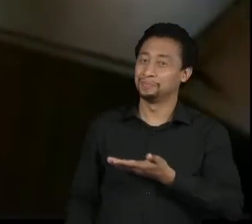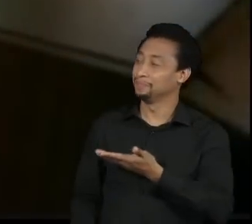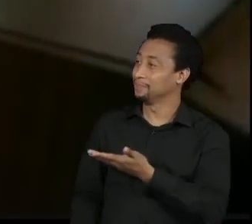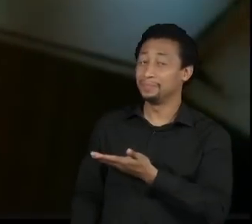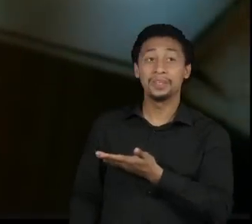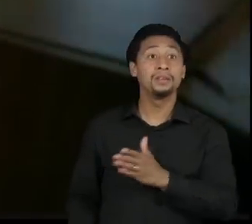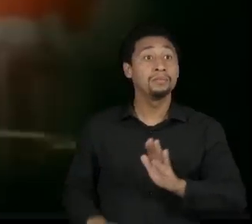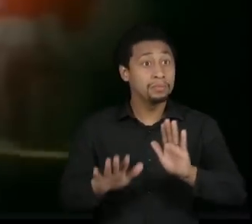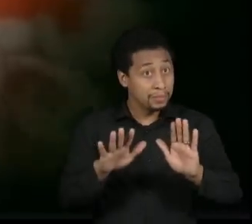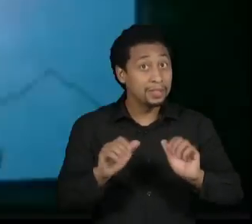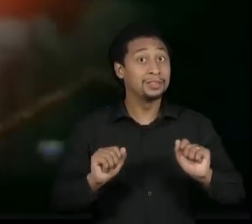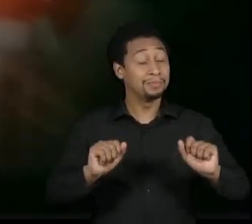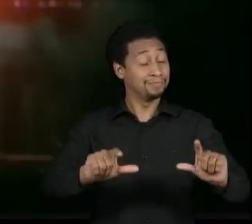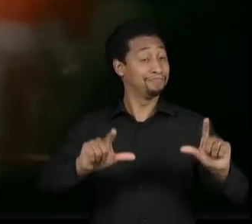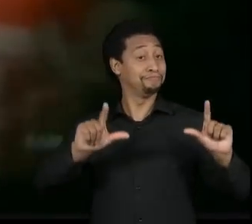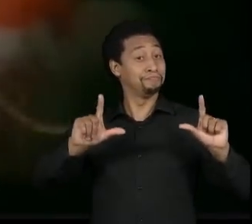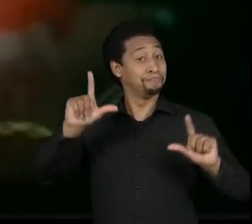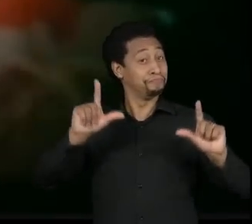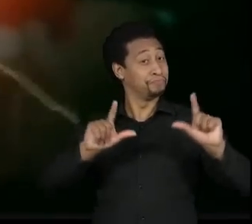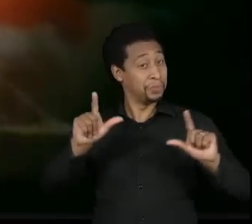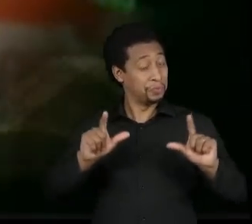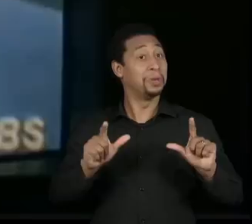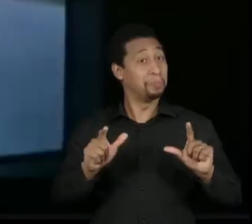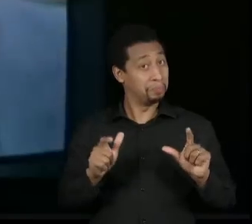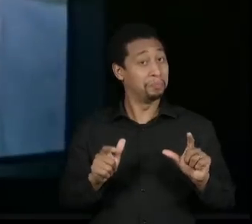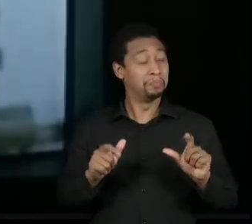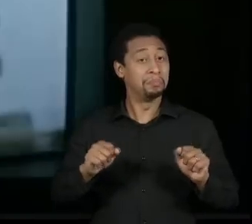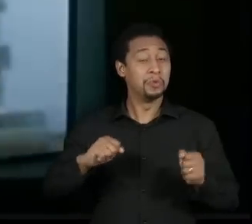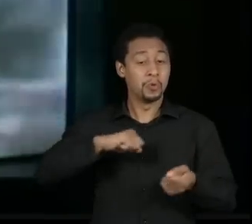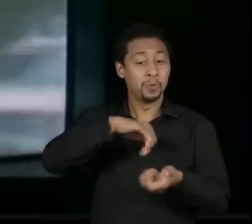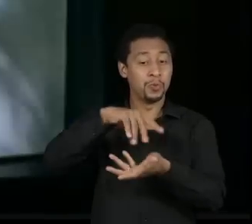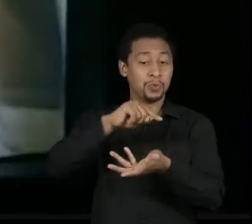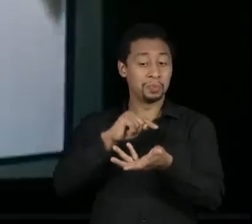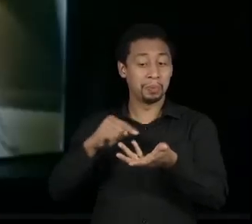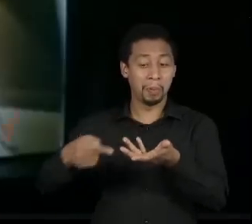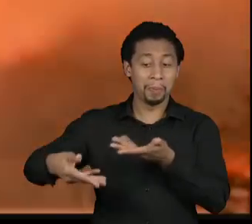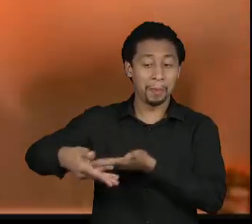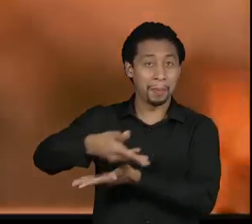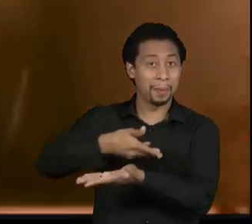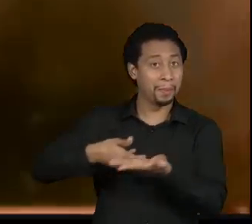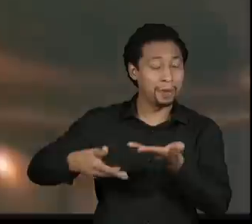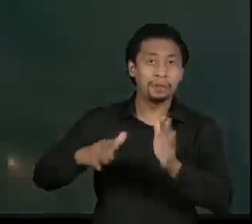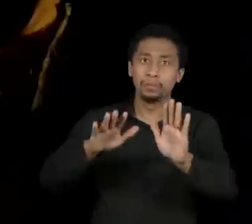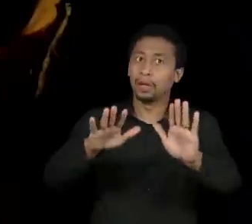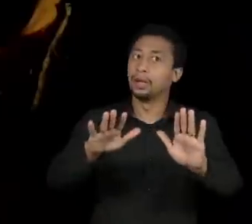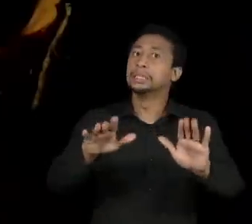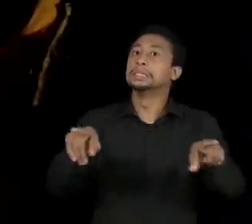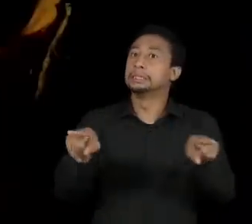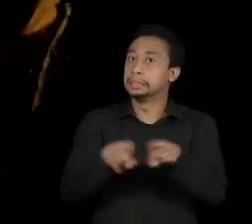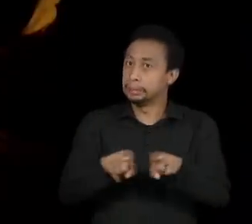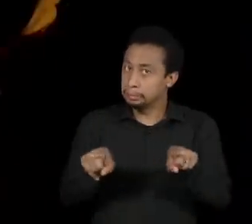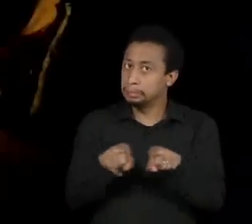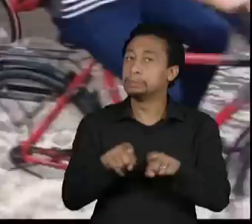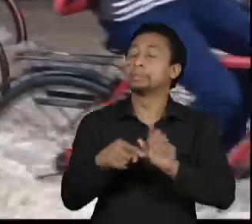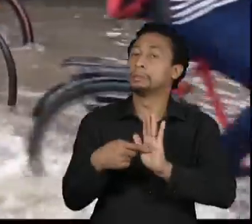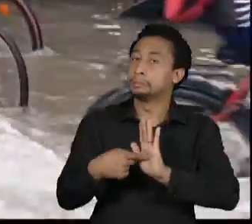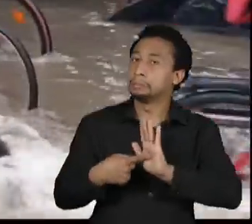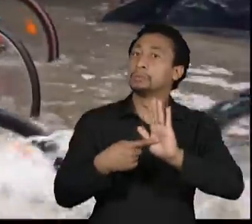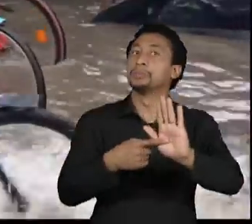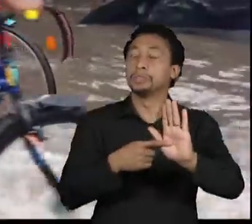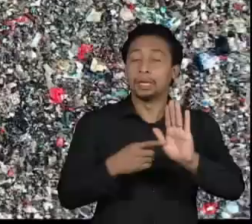Mas, além da bem-vinda integração entre os povos, essas facilidades também nos fariam encarar algumas das nossas